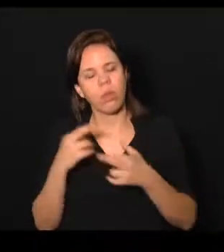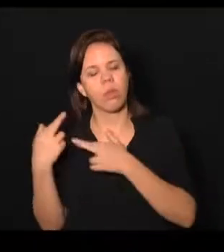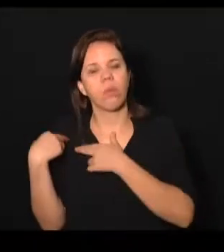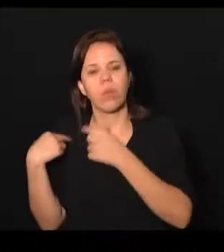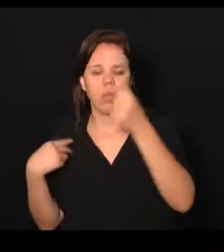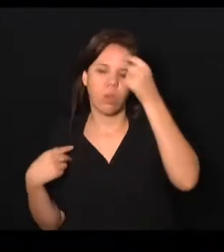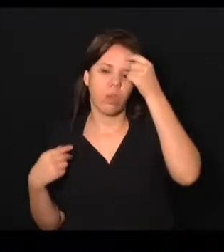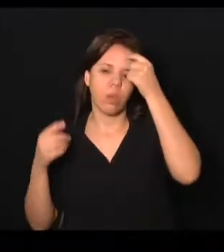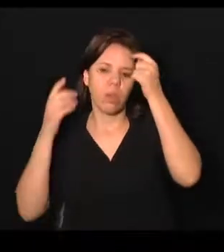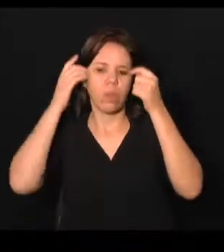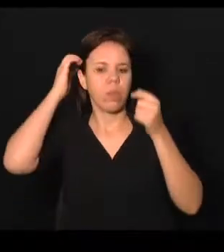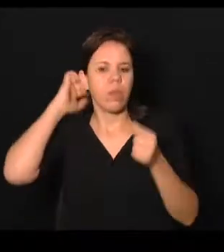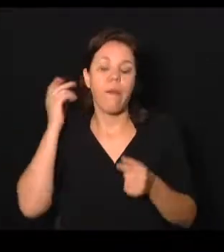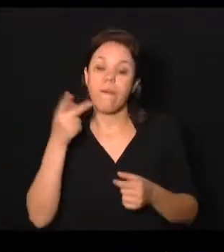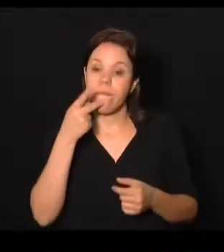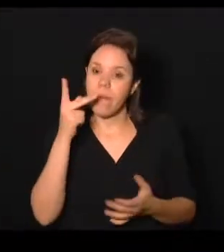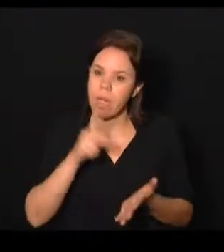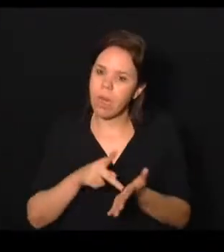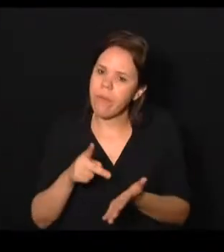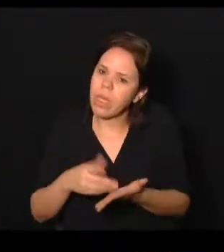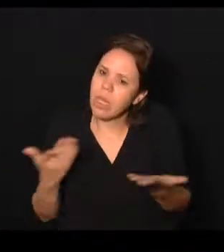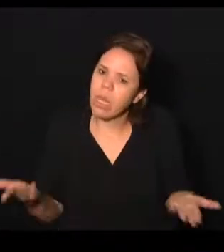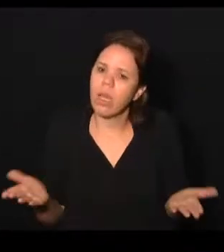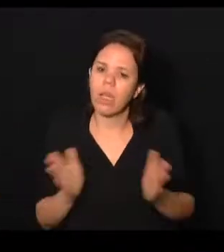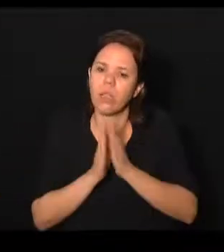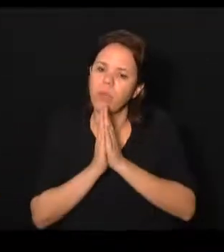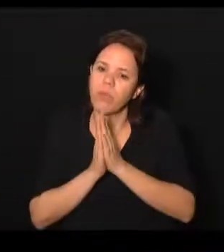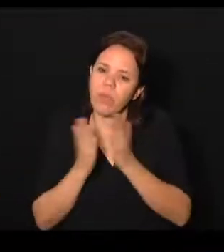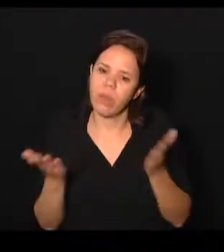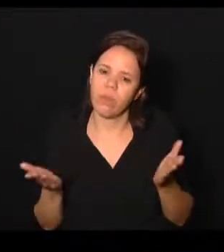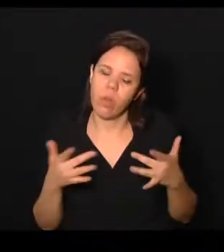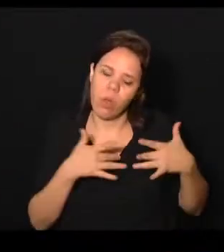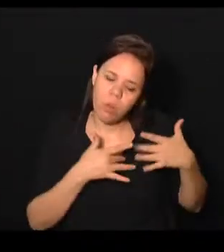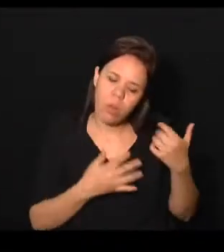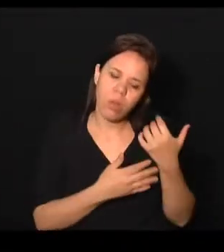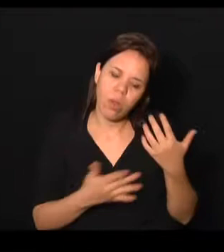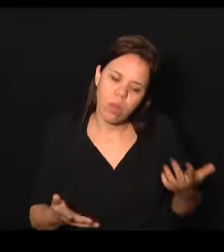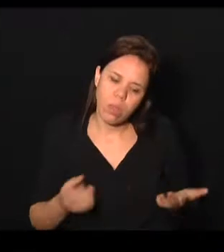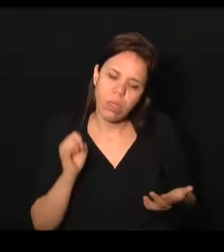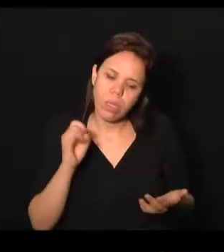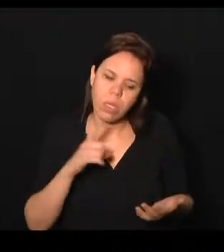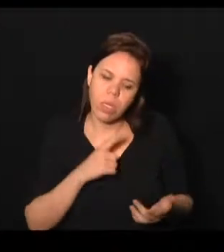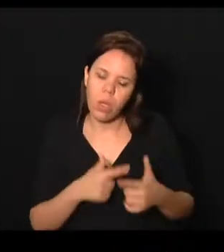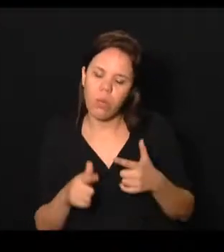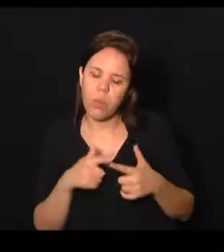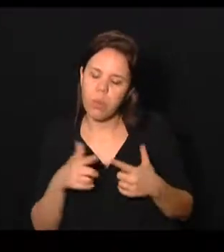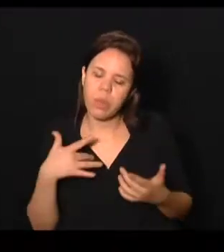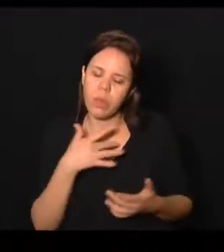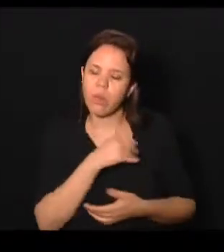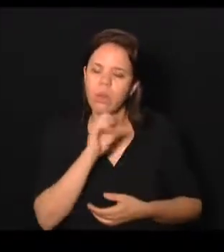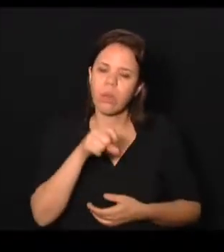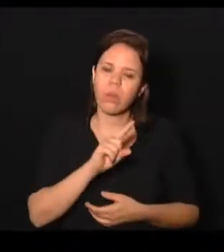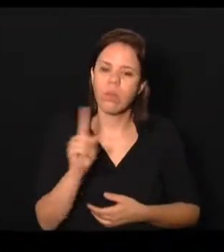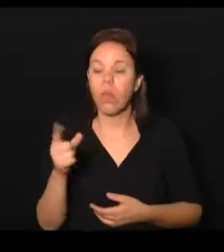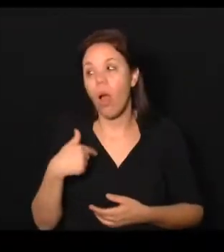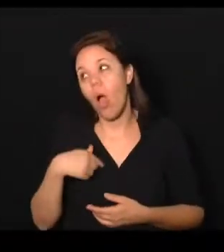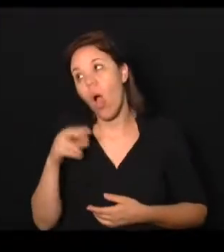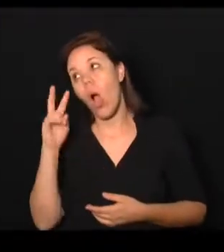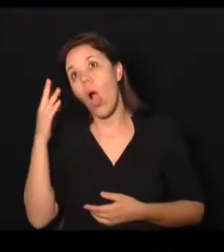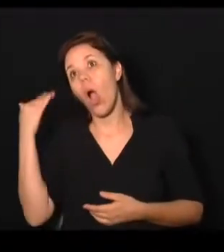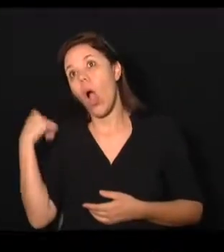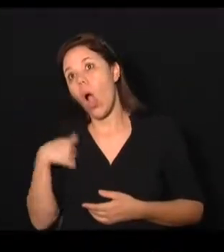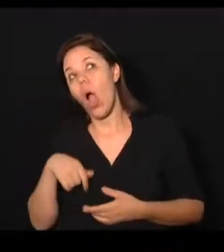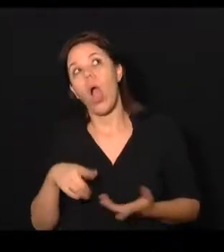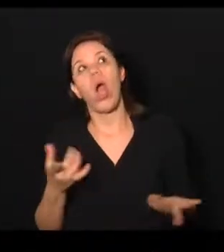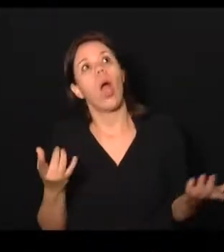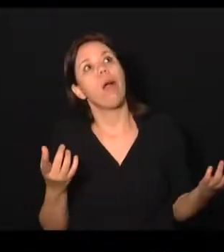civil, né? Falem a verdade, porque você é orientado com relação a isso. Então, se eu chego lá e falo, olha, eu me expus a uma situação de